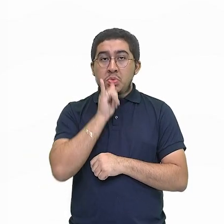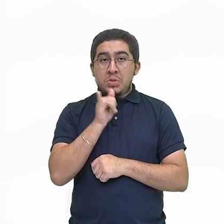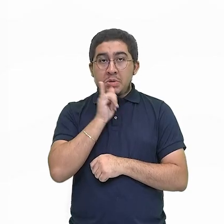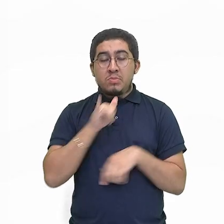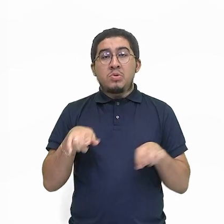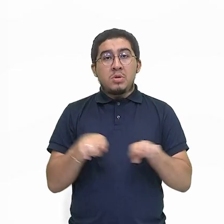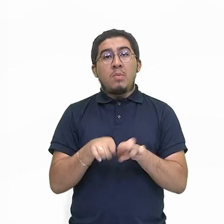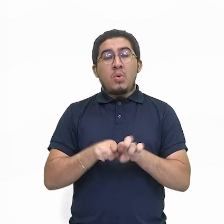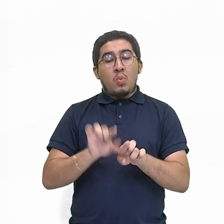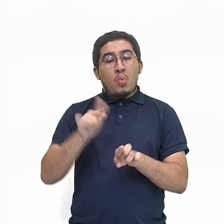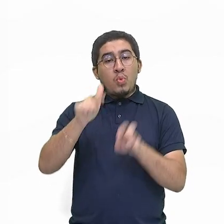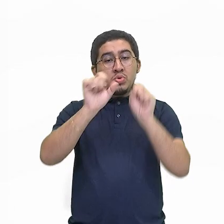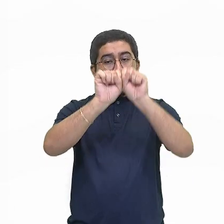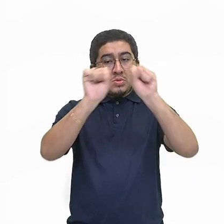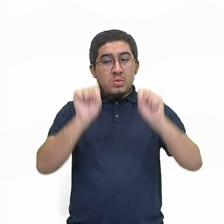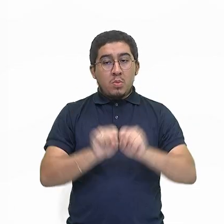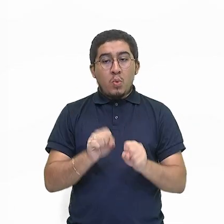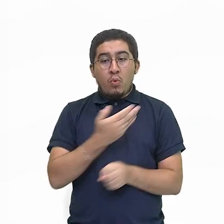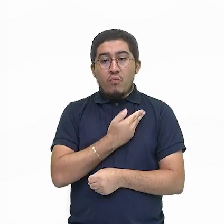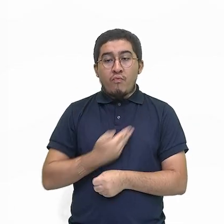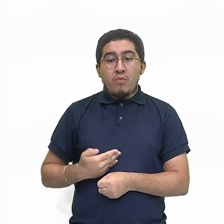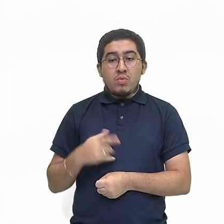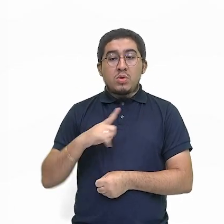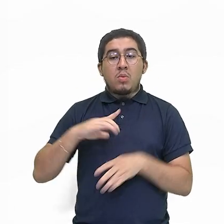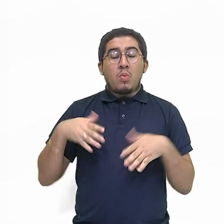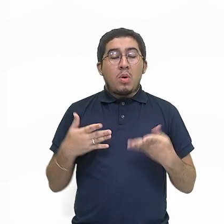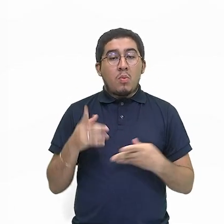outro sistema de governo que a gente tem é o